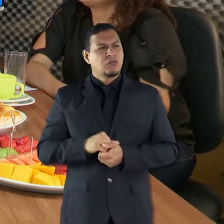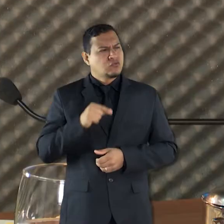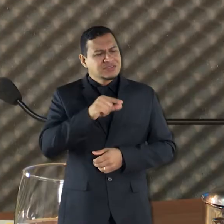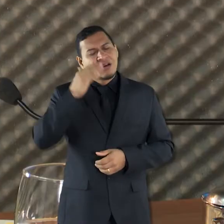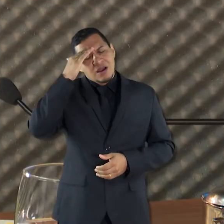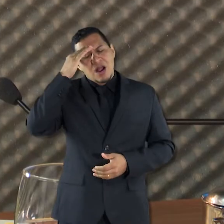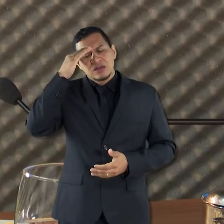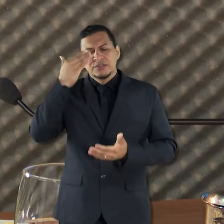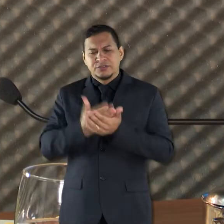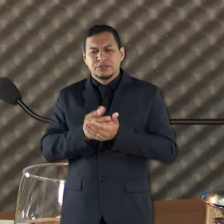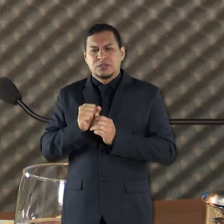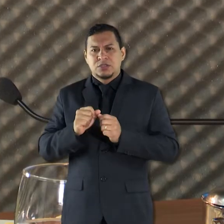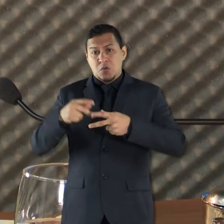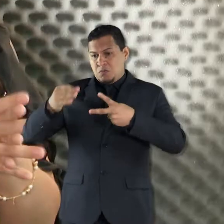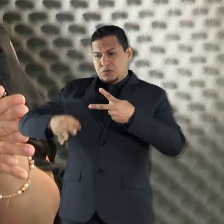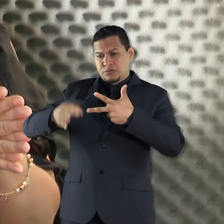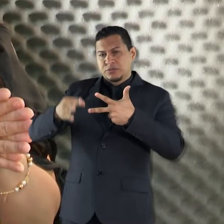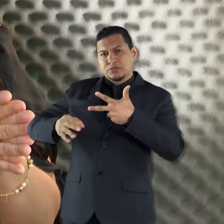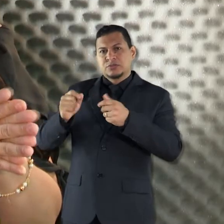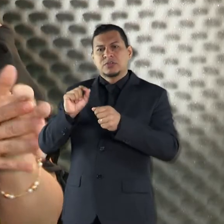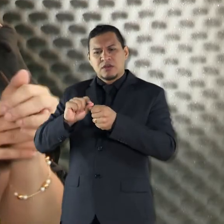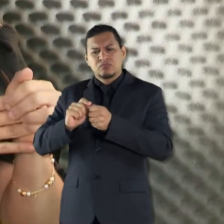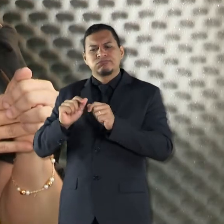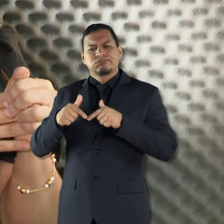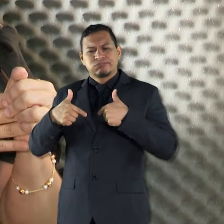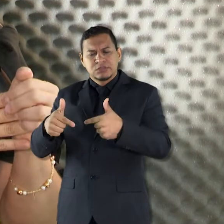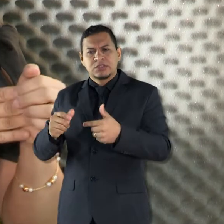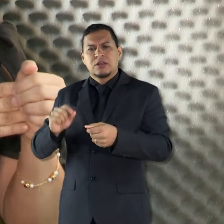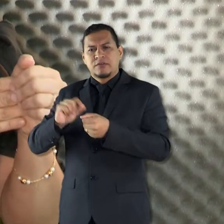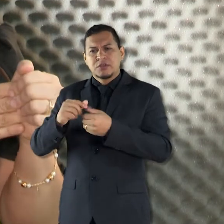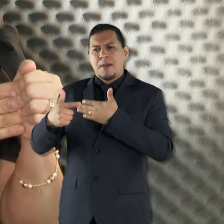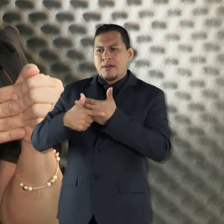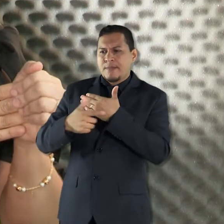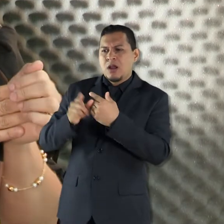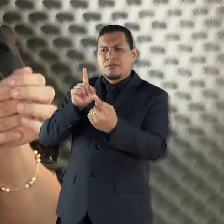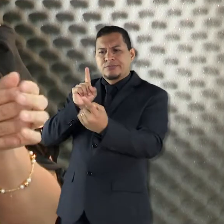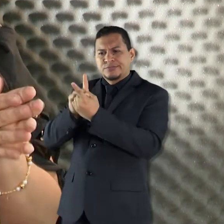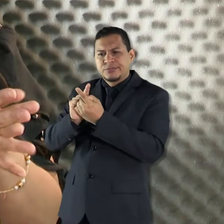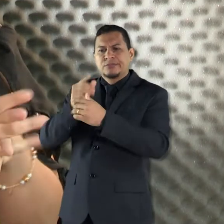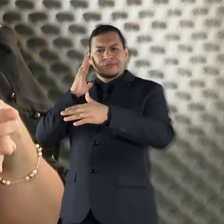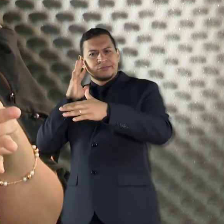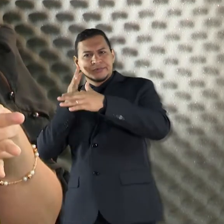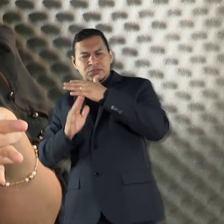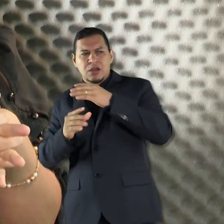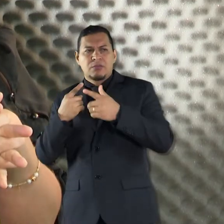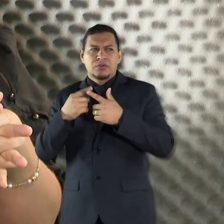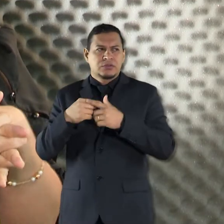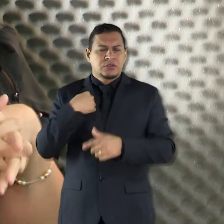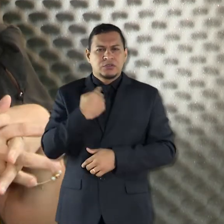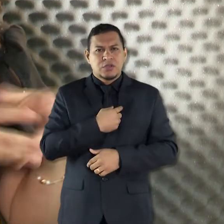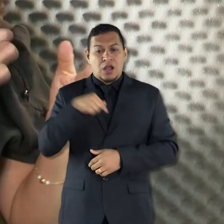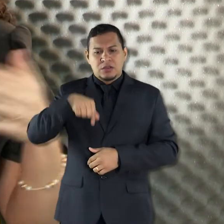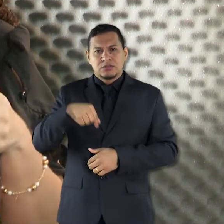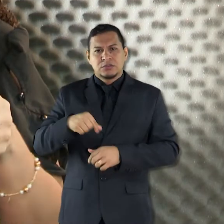Você acredita que o Poder Judiciário ele está conseguindo, né, fazer um papel bacana aí de atendimento a esses imigrantes, né?